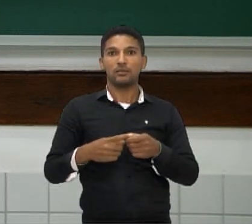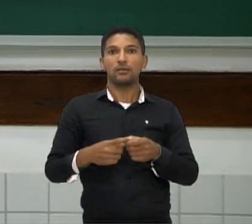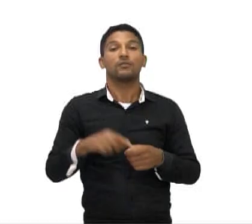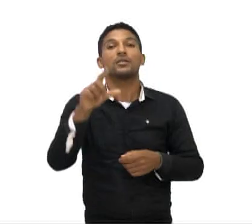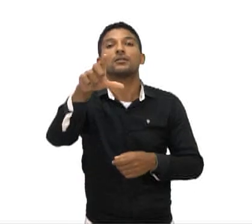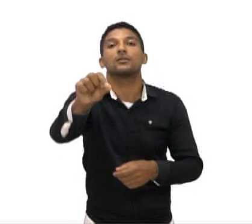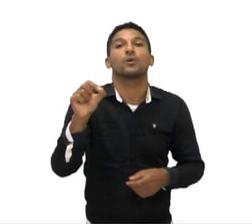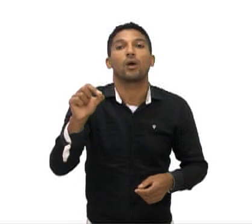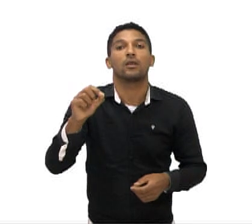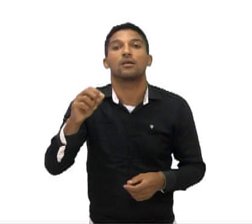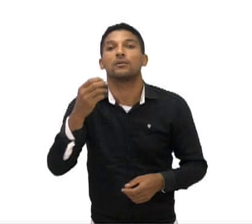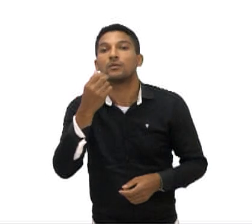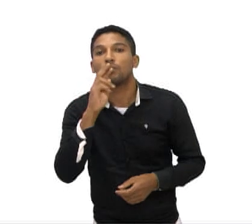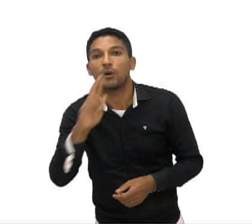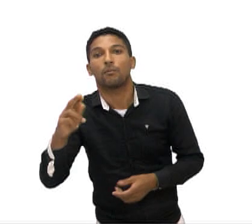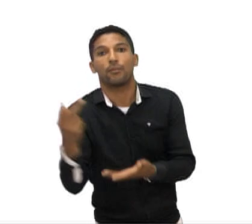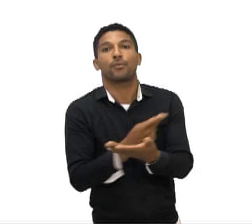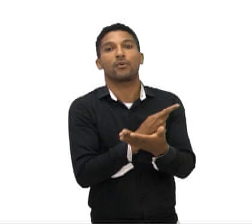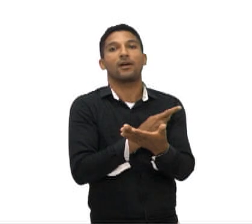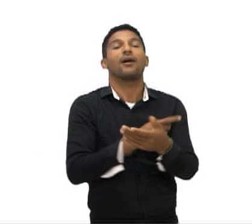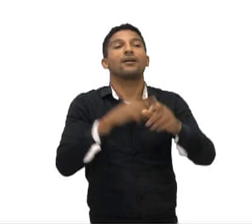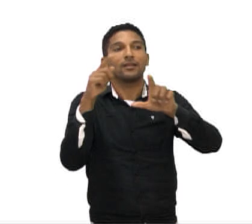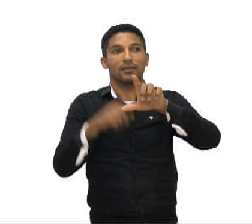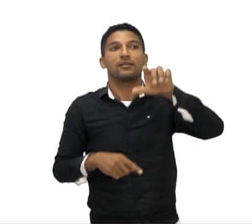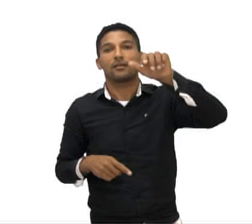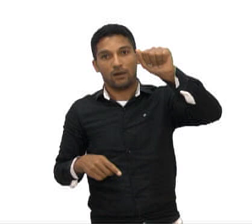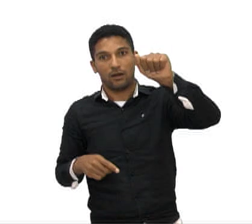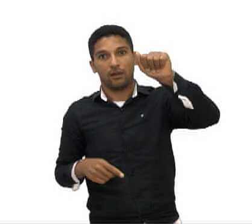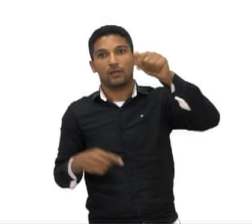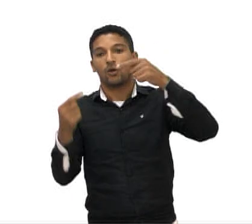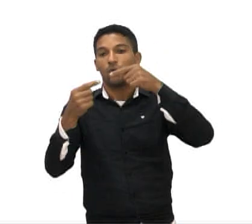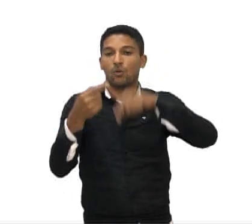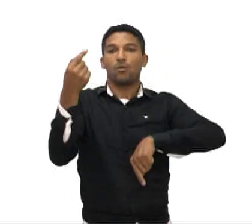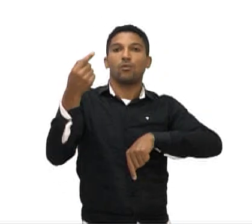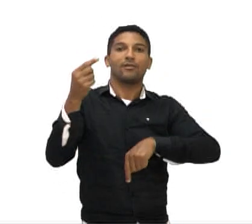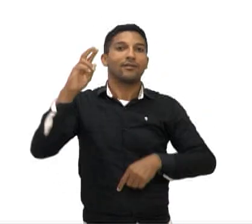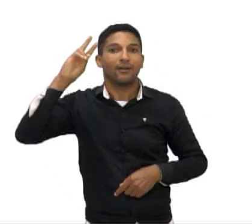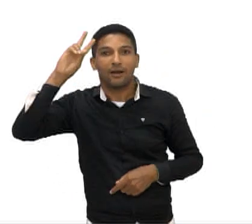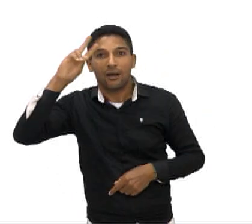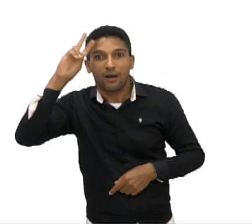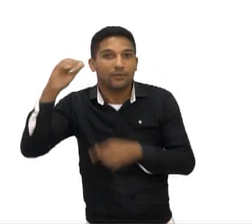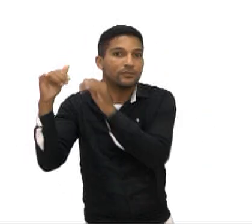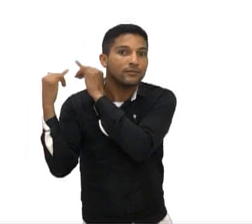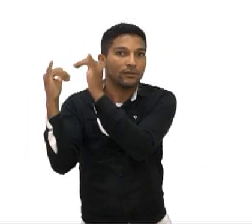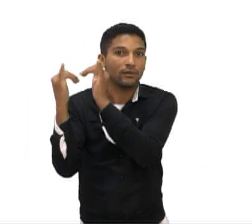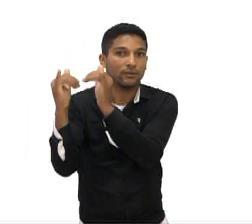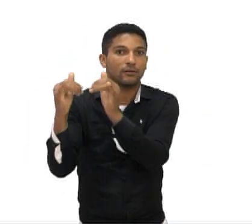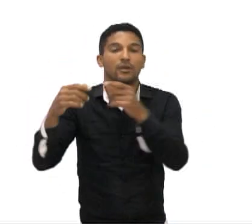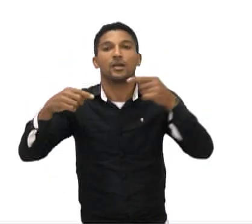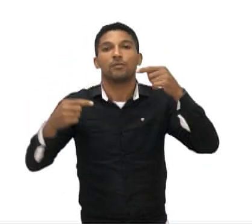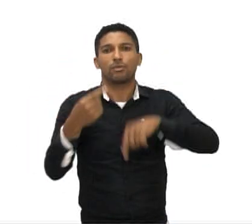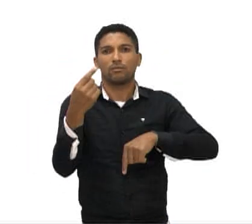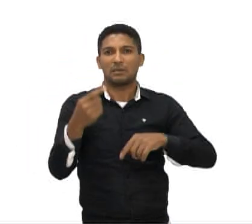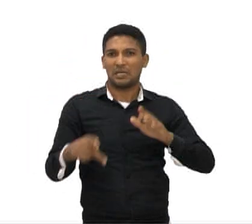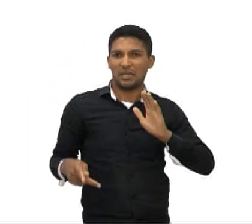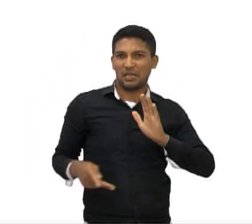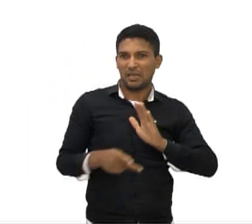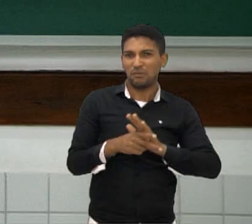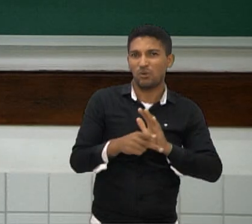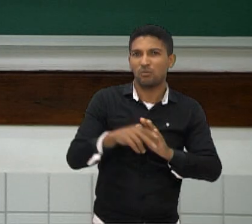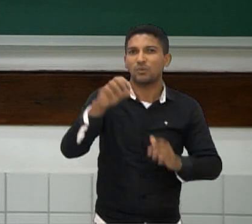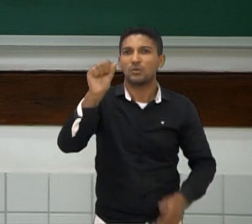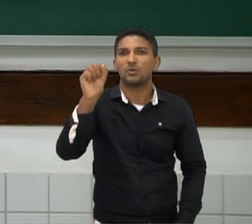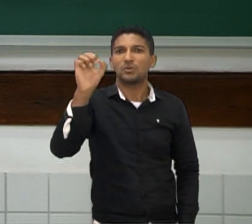2, 3. Letra A é a incorreta. Não são sobrenaturais, esses são